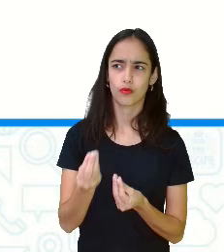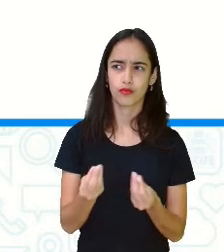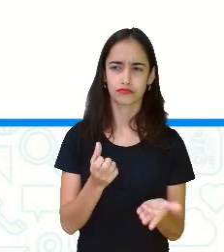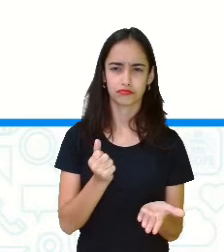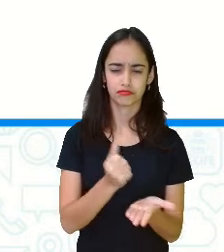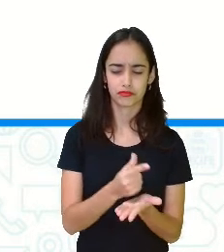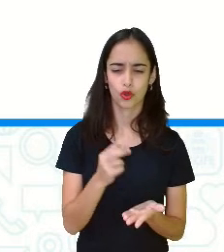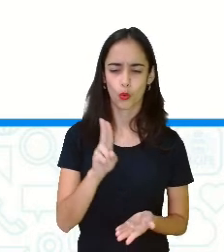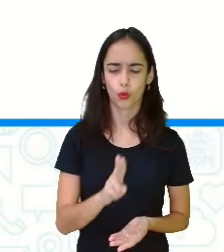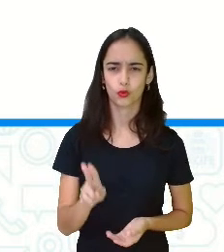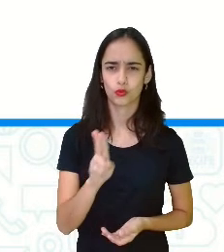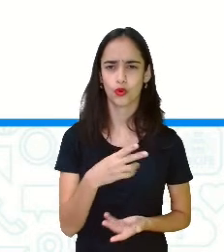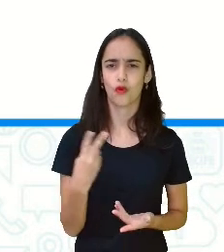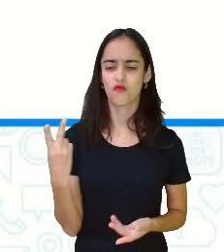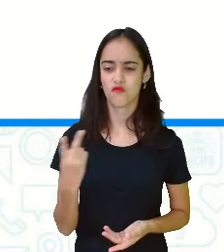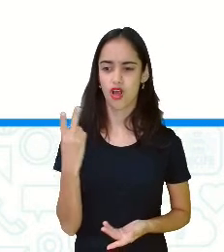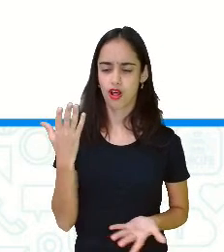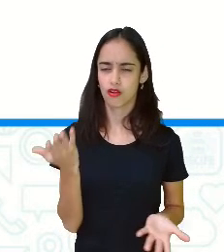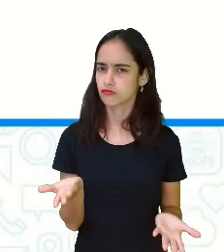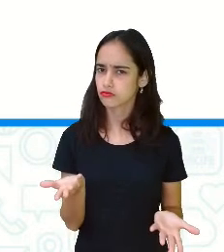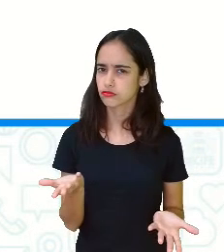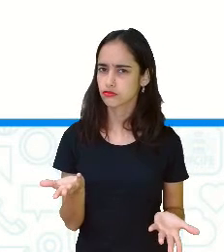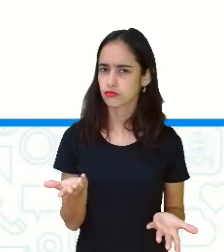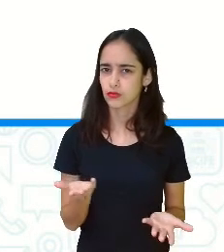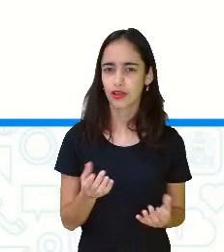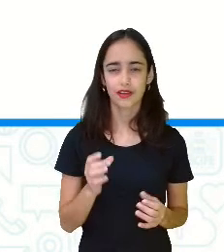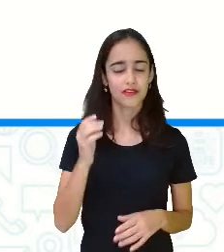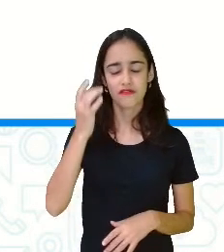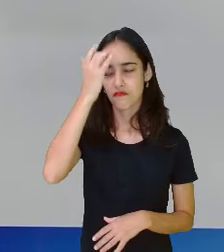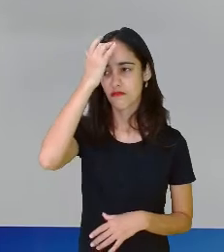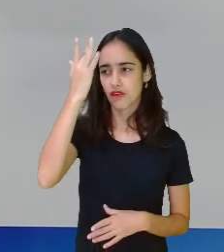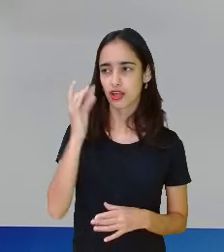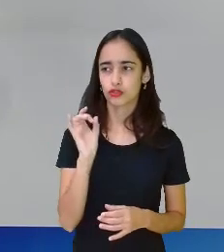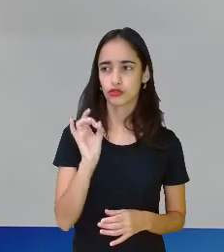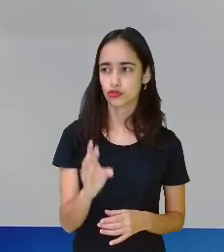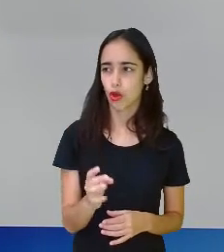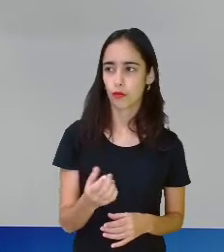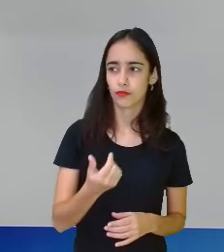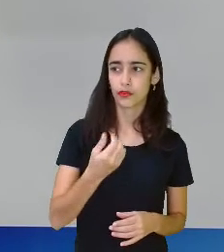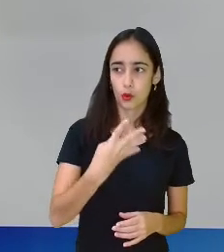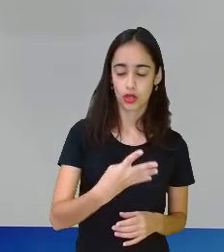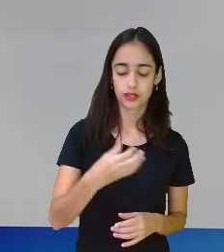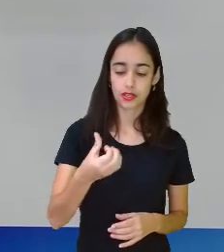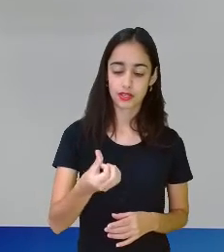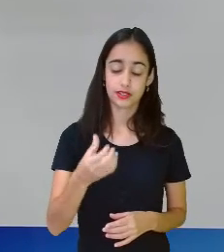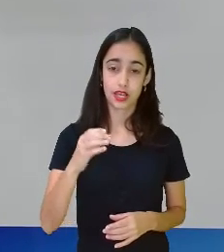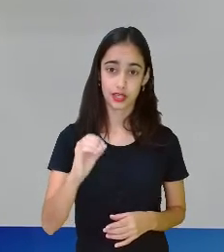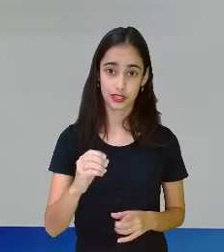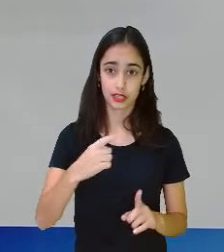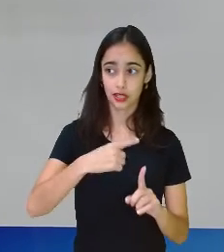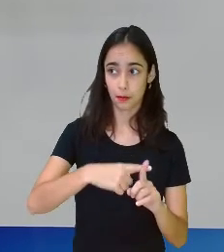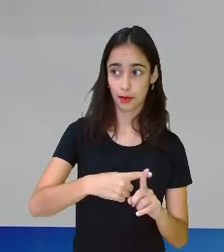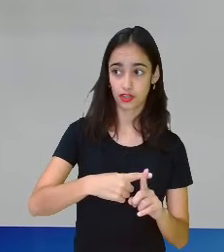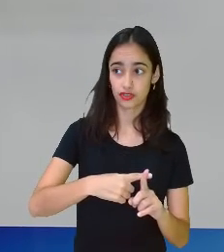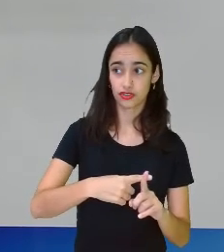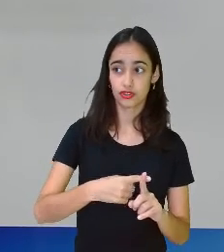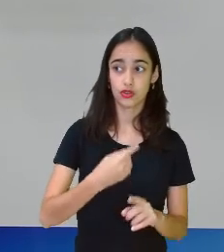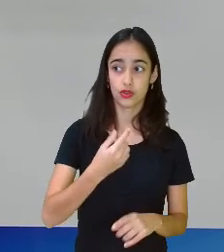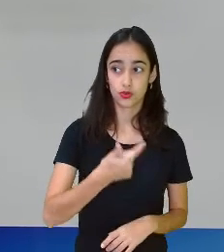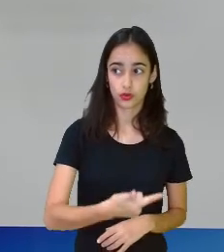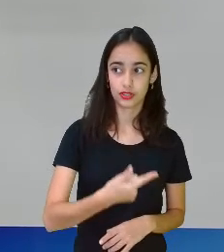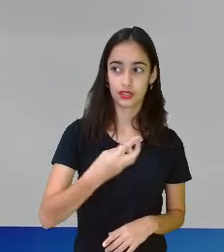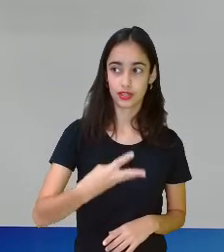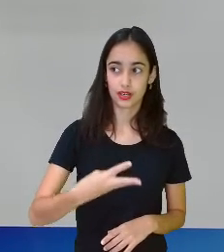números bem adequados nas suas devidas posições, fiz a minha adição e a minha soma será